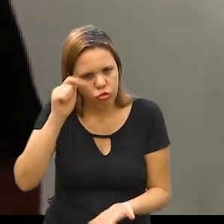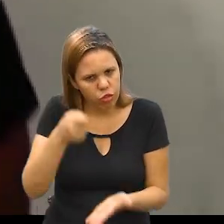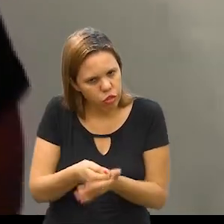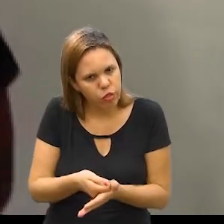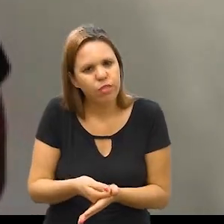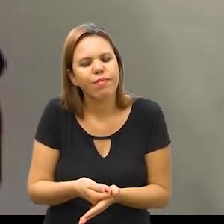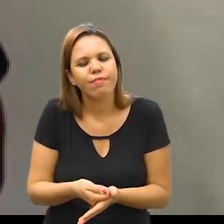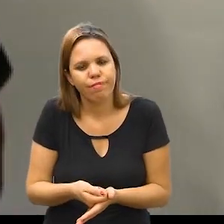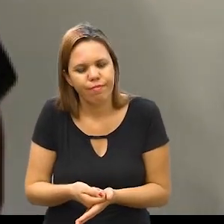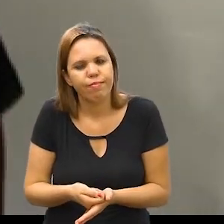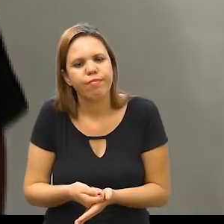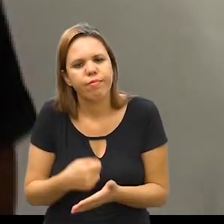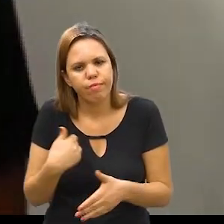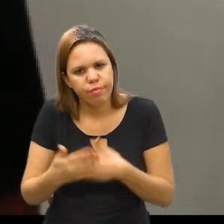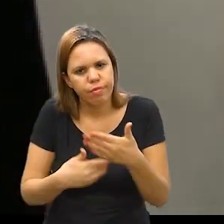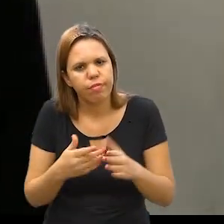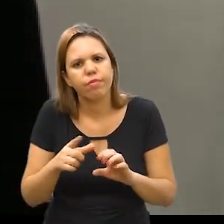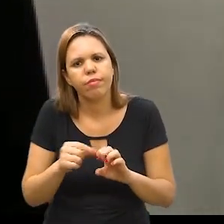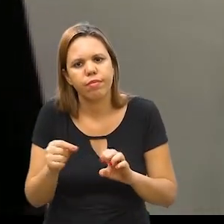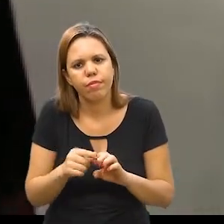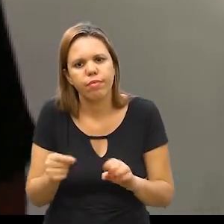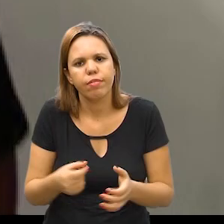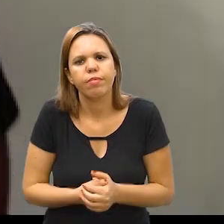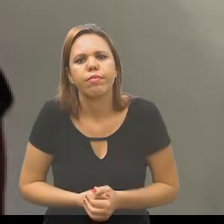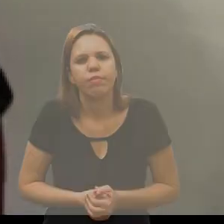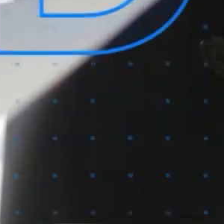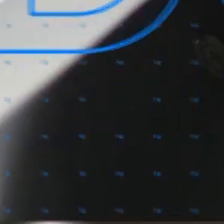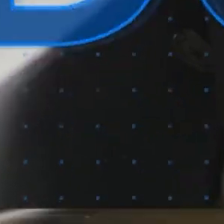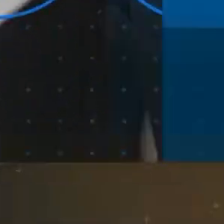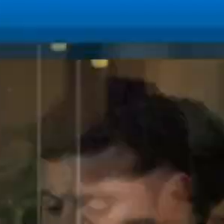decisão para tocar o seu empreendimento.